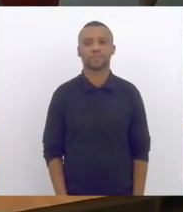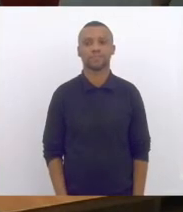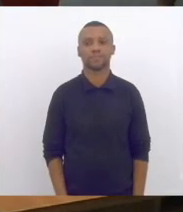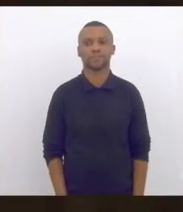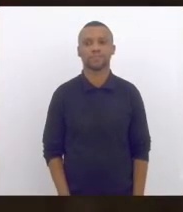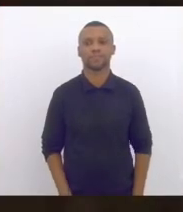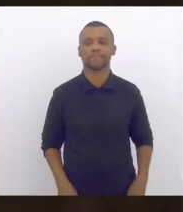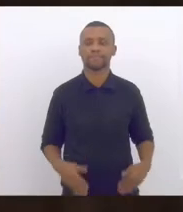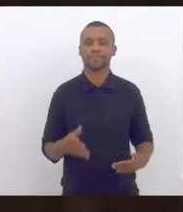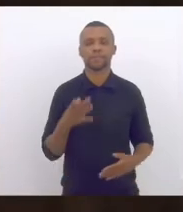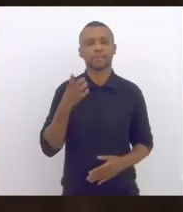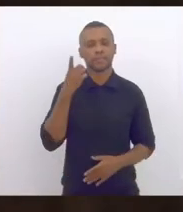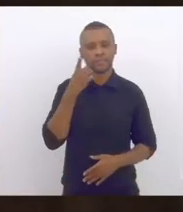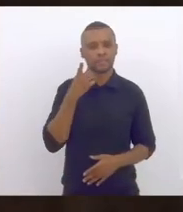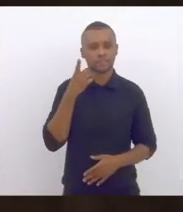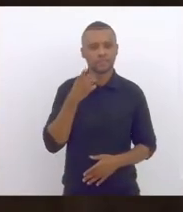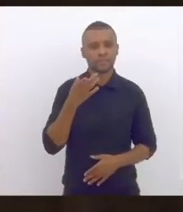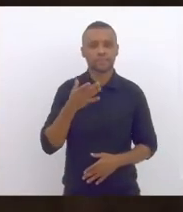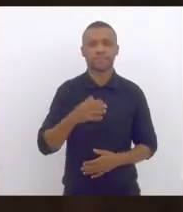Deputada.